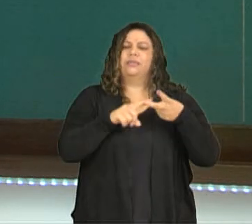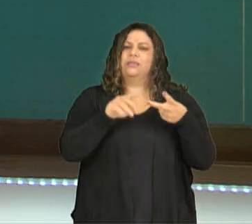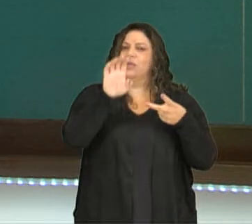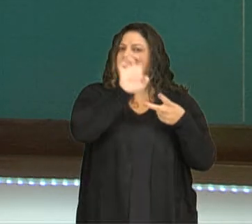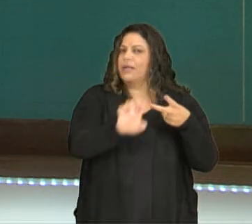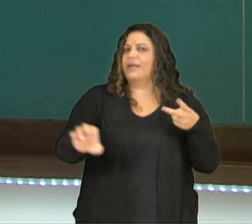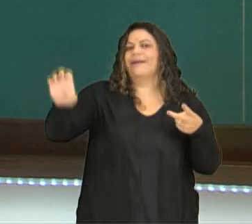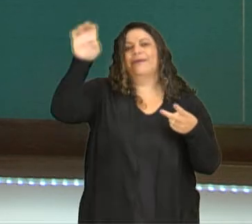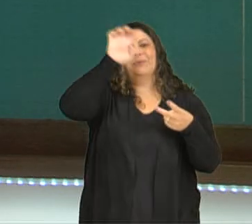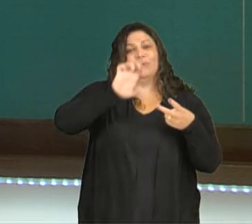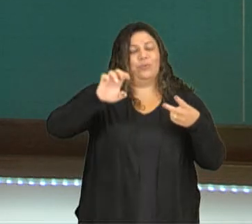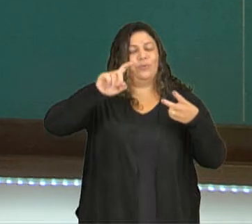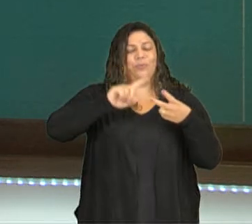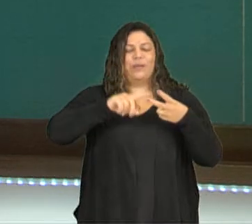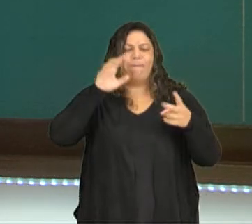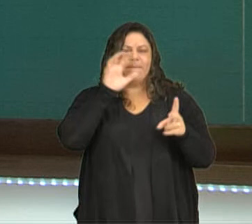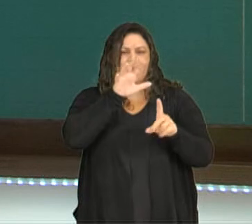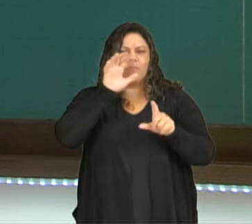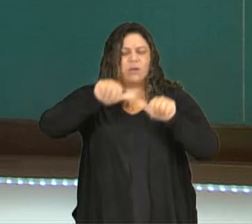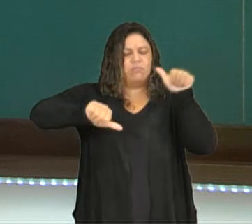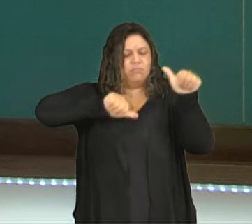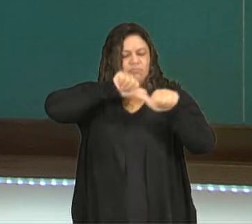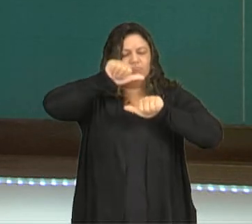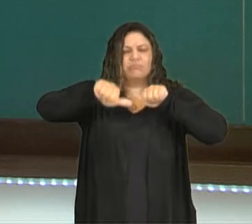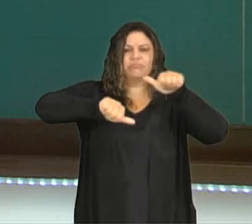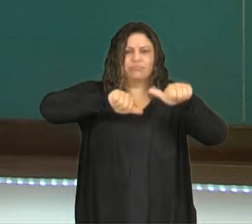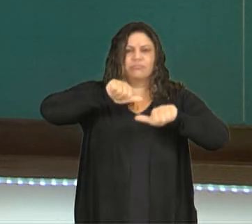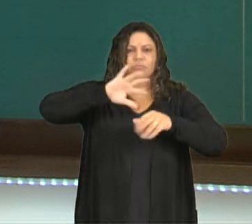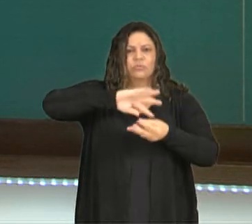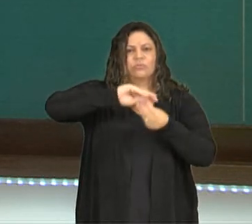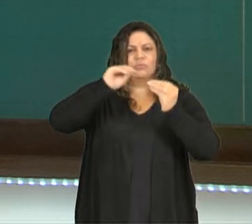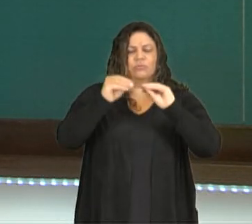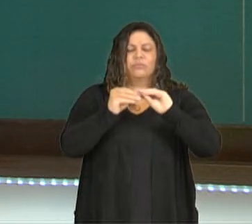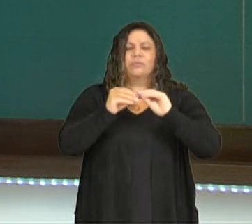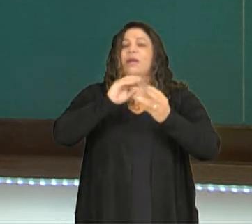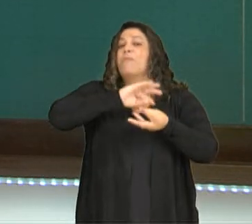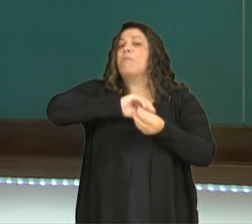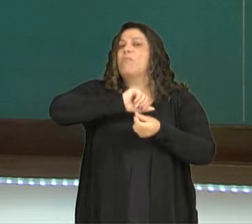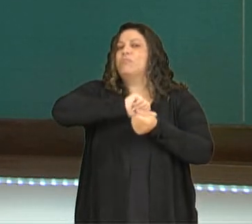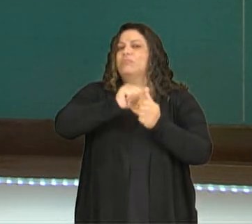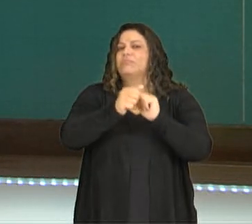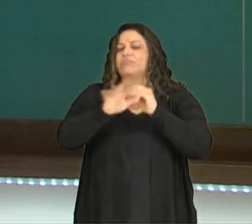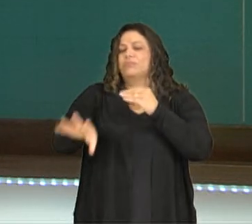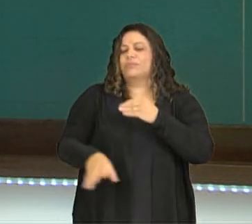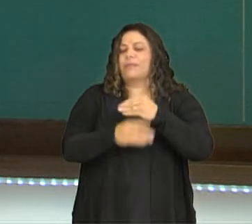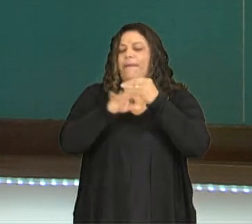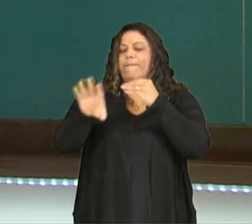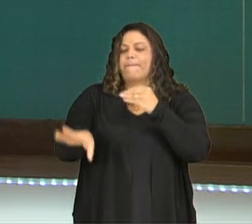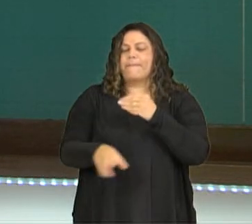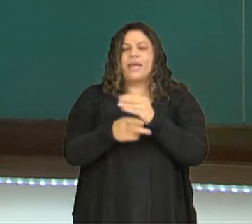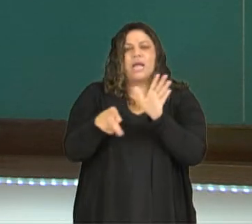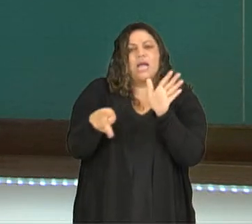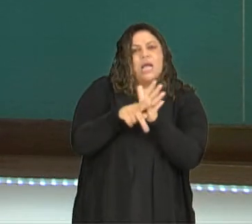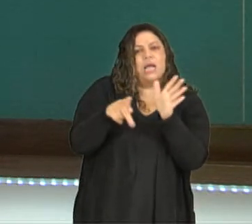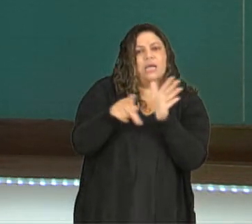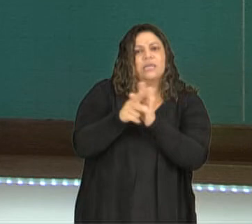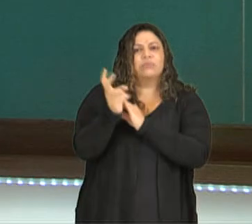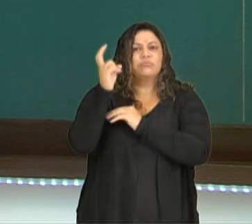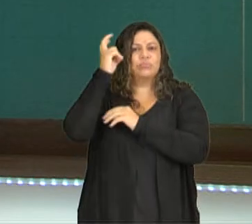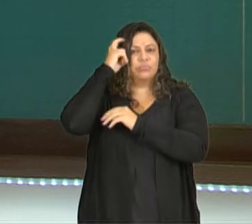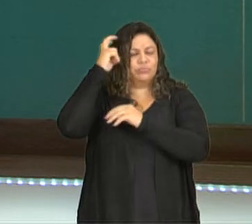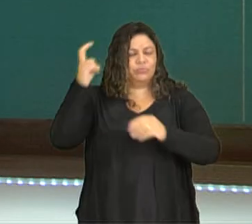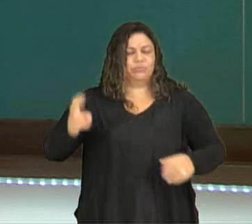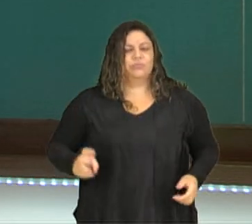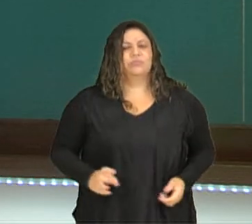países europeus. Ela acaba se diferenciando e adquirindo expressões próprias da cultura de cada localidade.